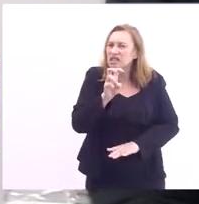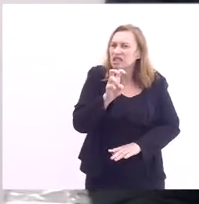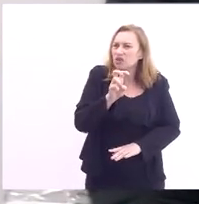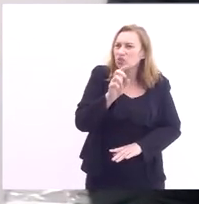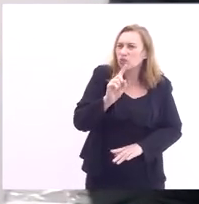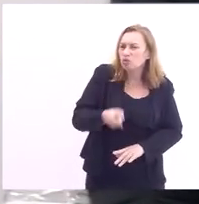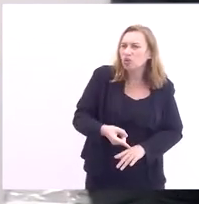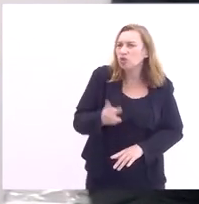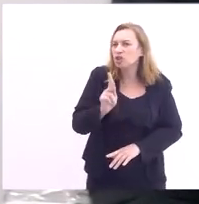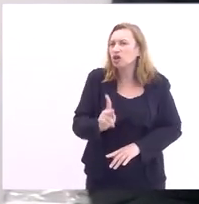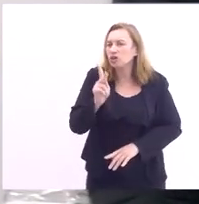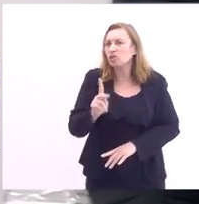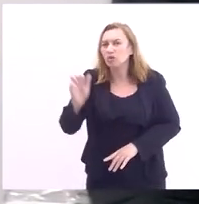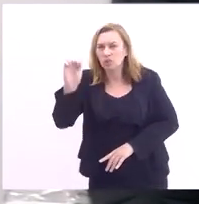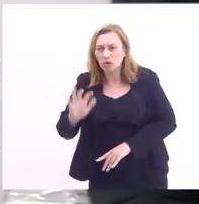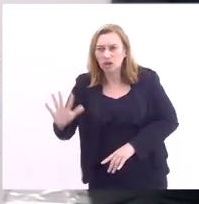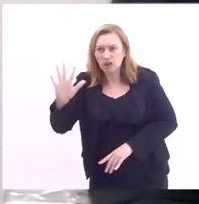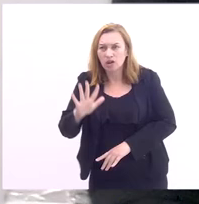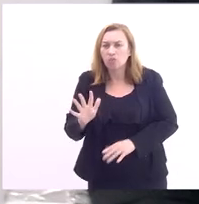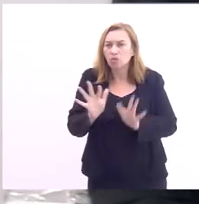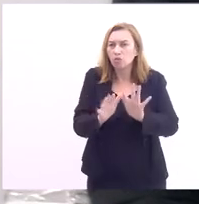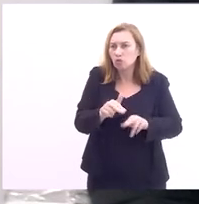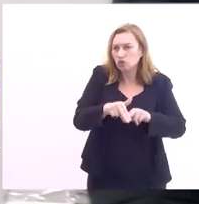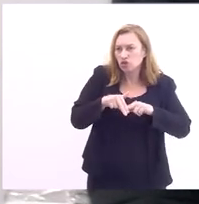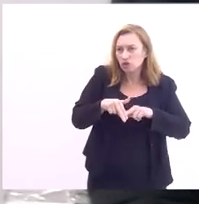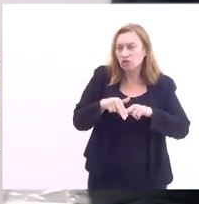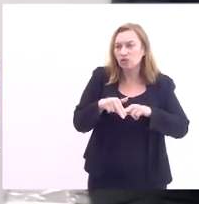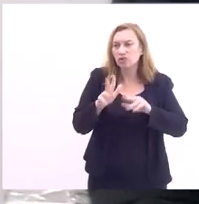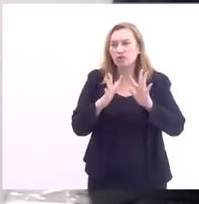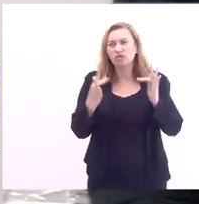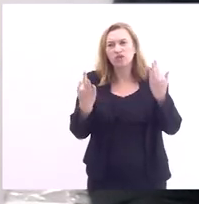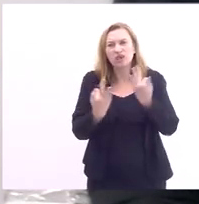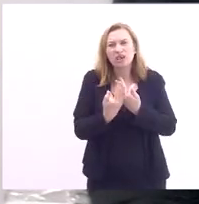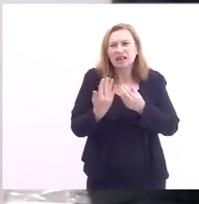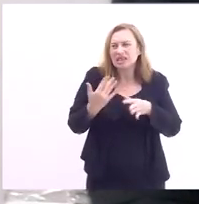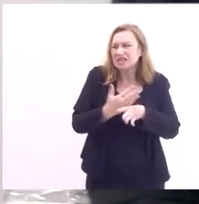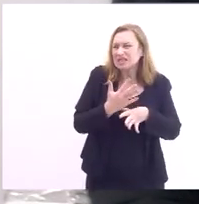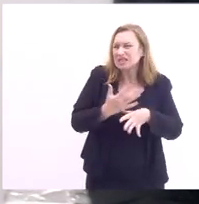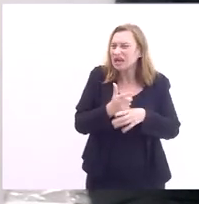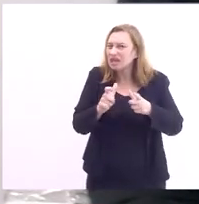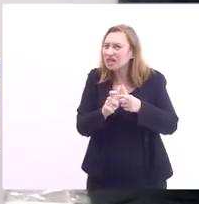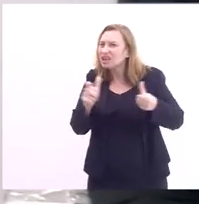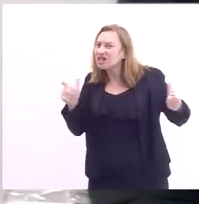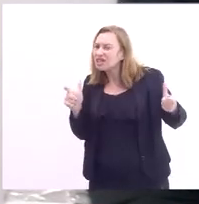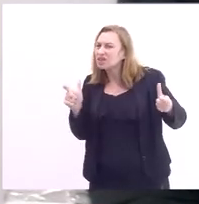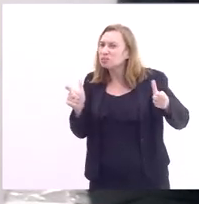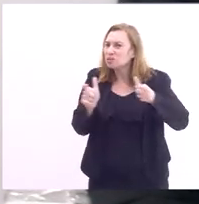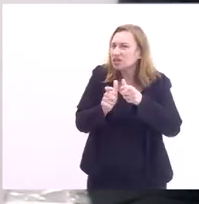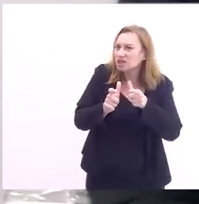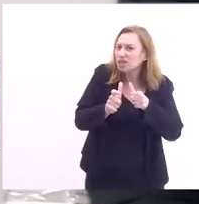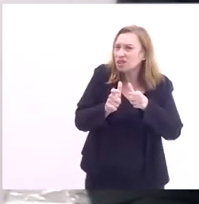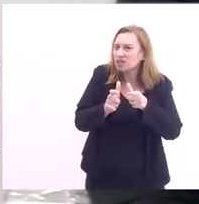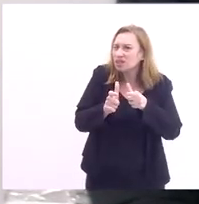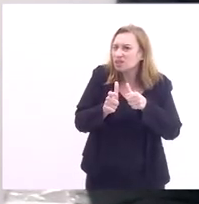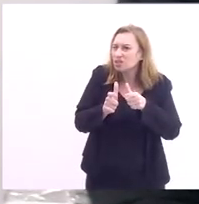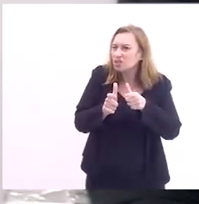na Europa, por razões de família, né? E em cidades grandes, cidades pequenas, cidades